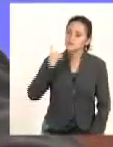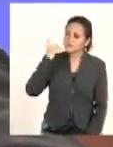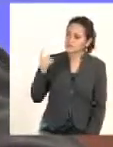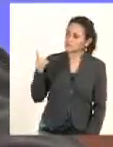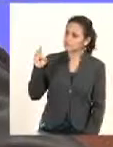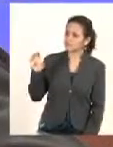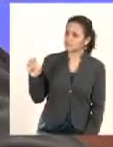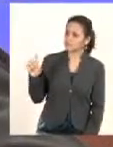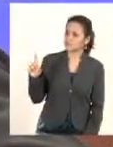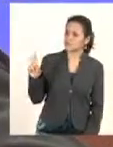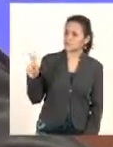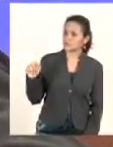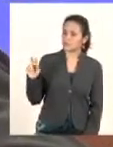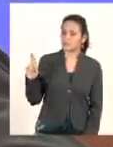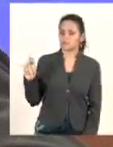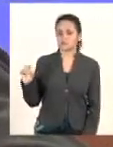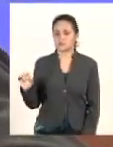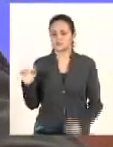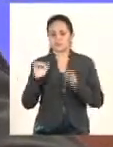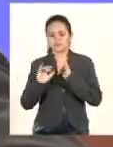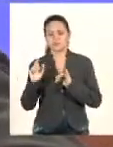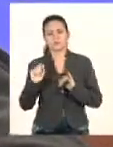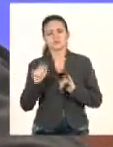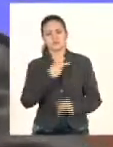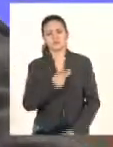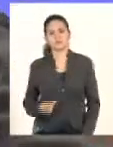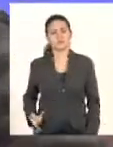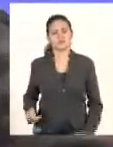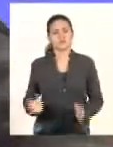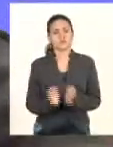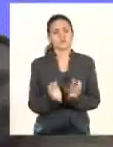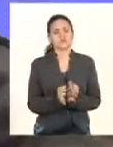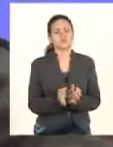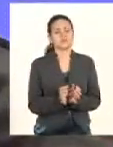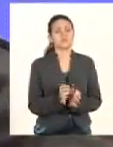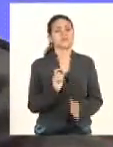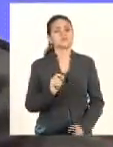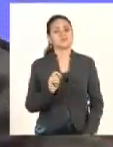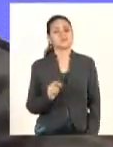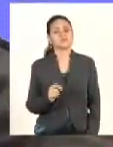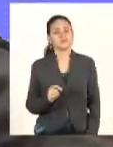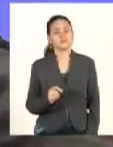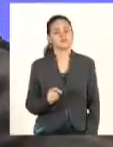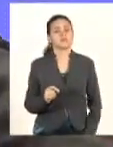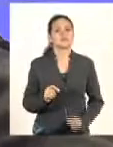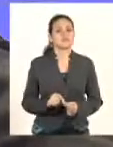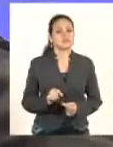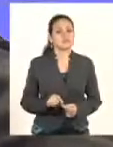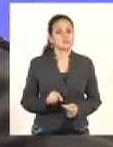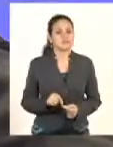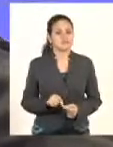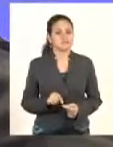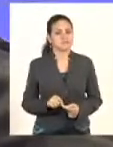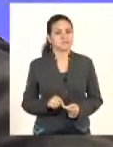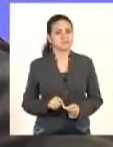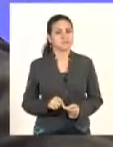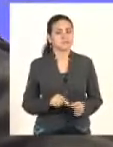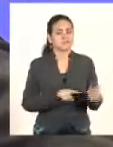disse que o presidente da comissão iria fazer uma consulta ao Tribunal de Contas do Estado, e